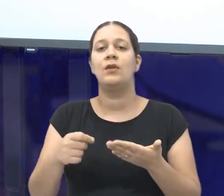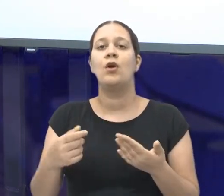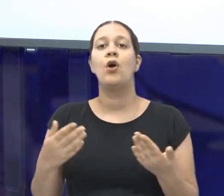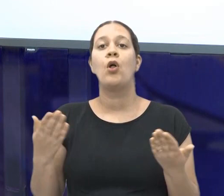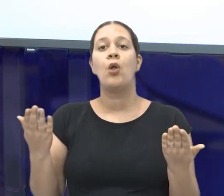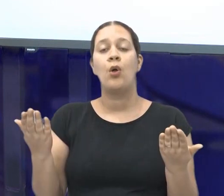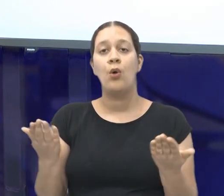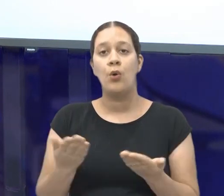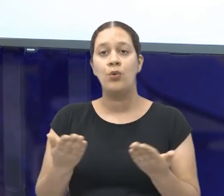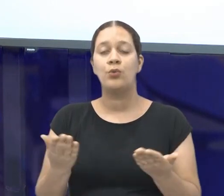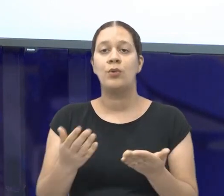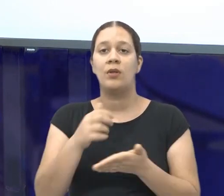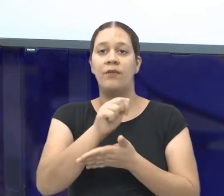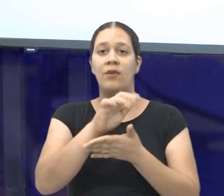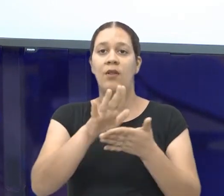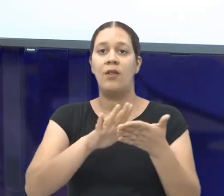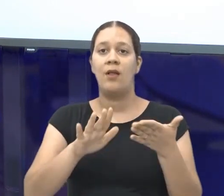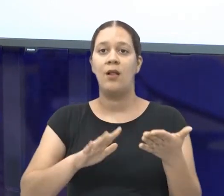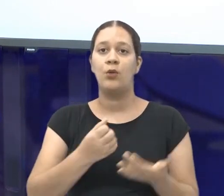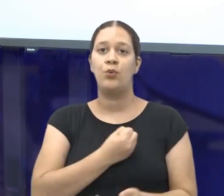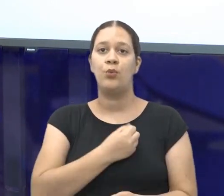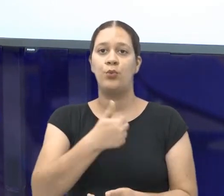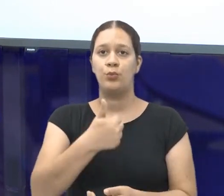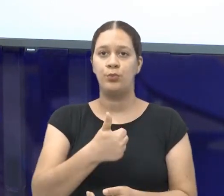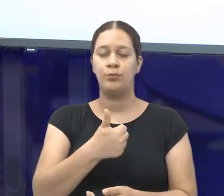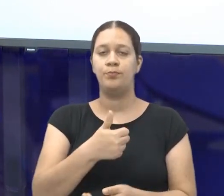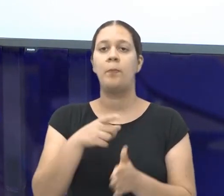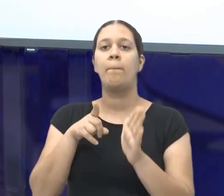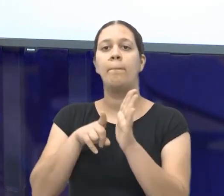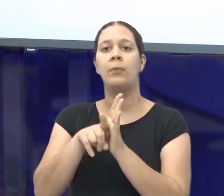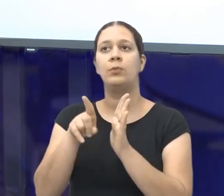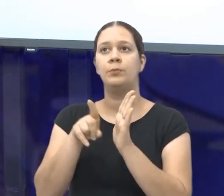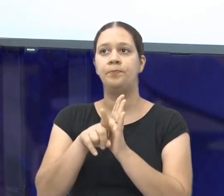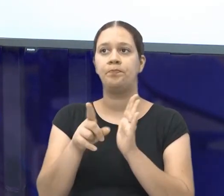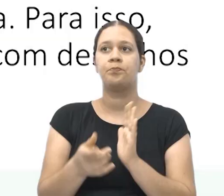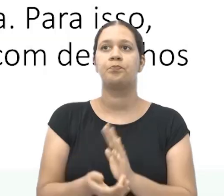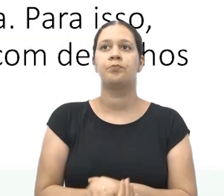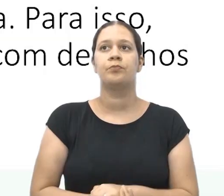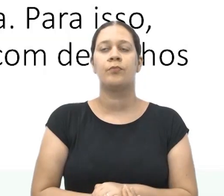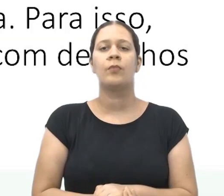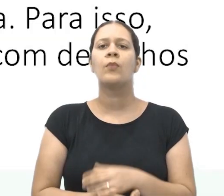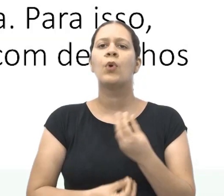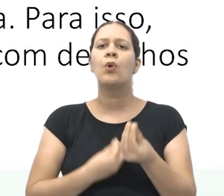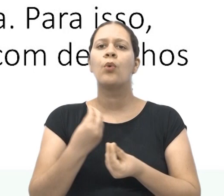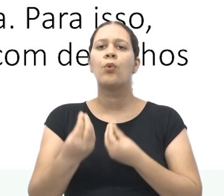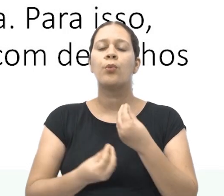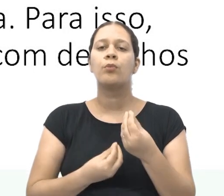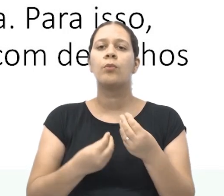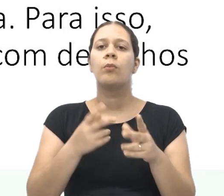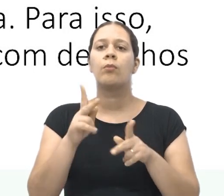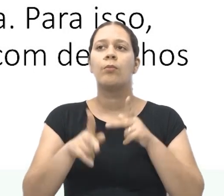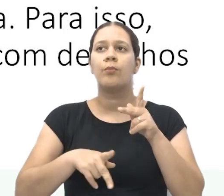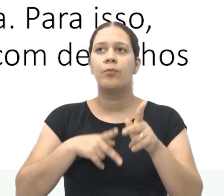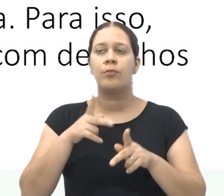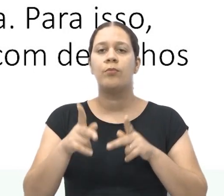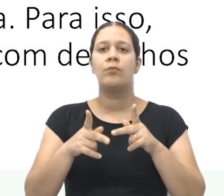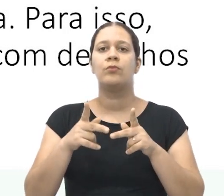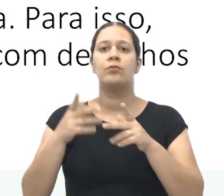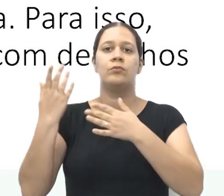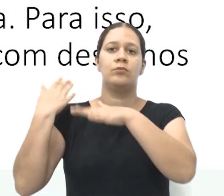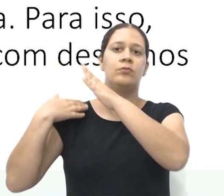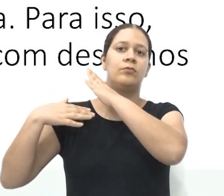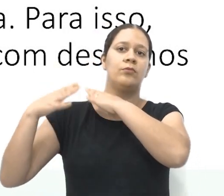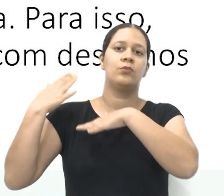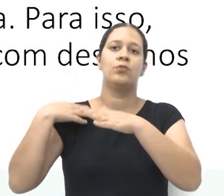nós temos a atividade número 1, que dizia assim, acompanha comigo. Como os povos